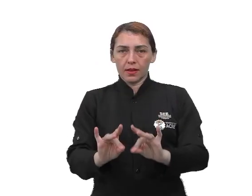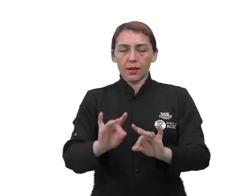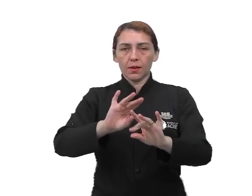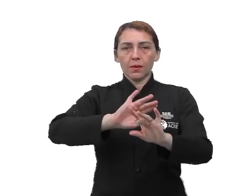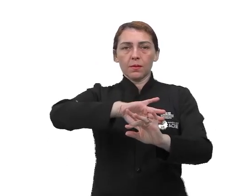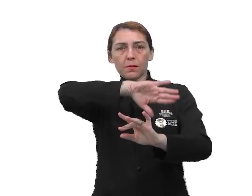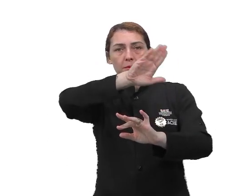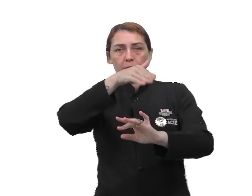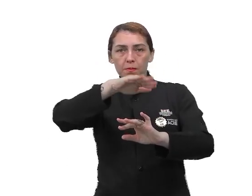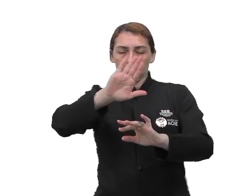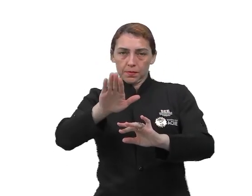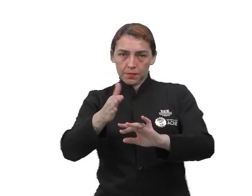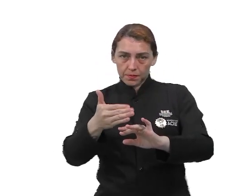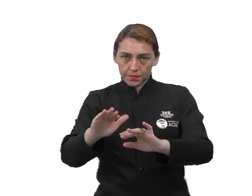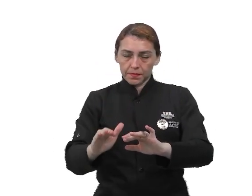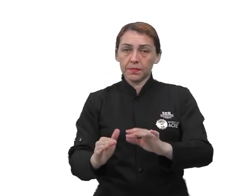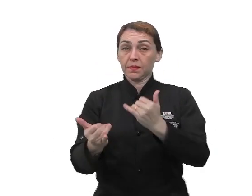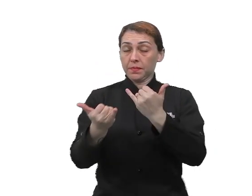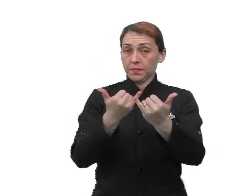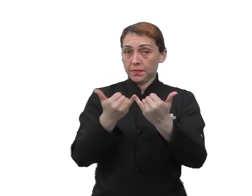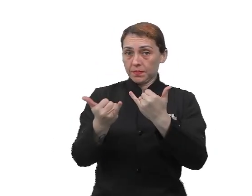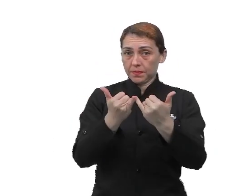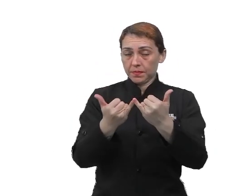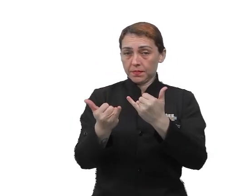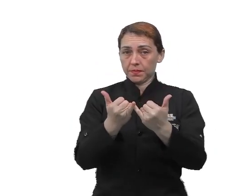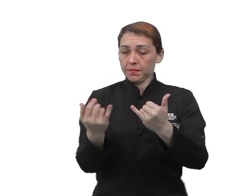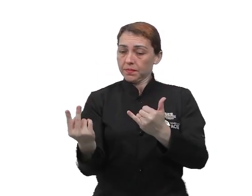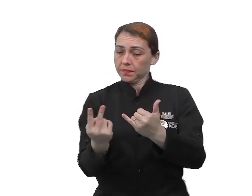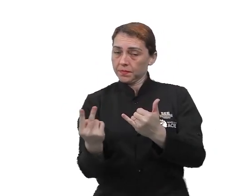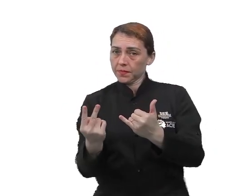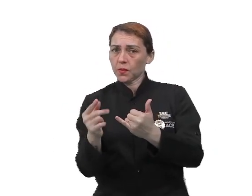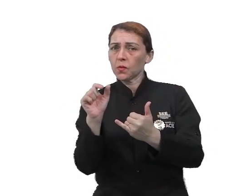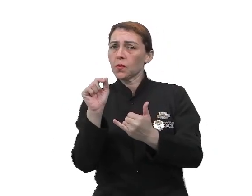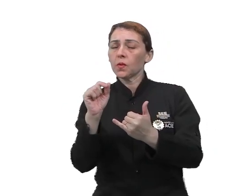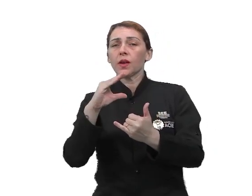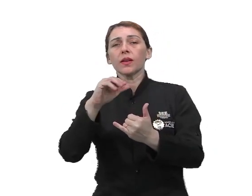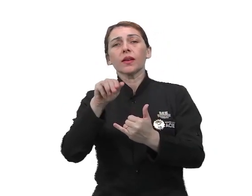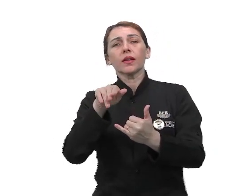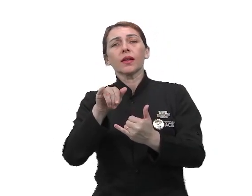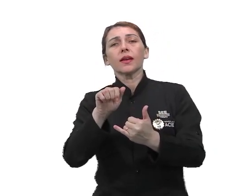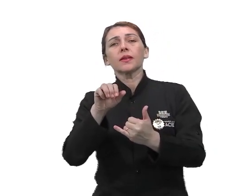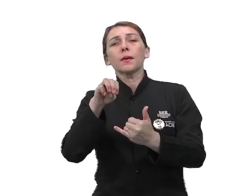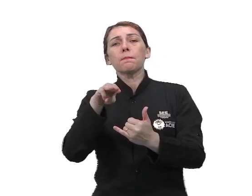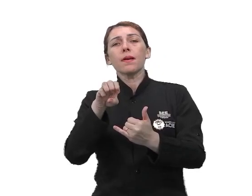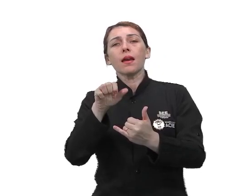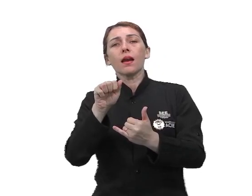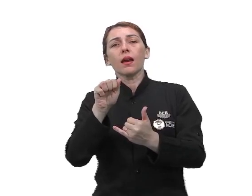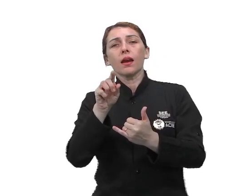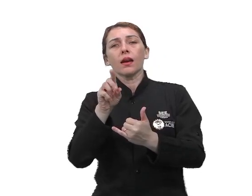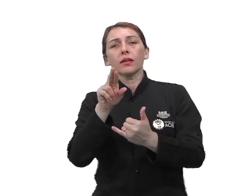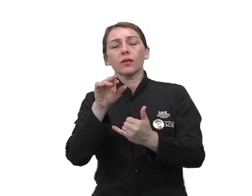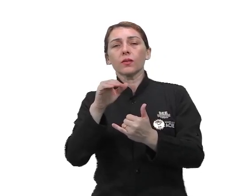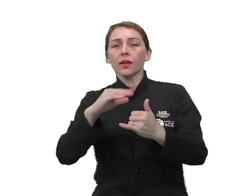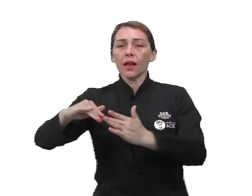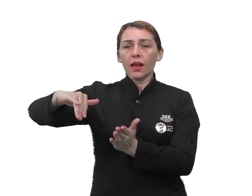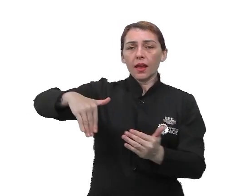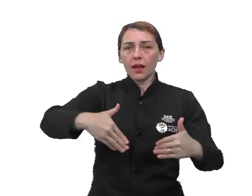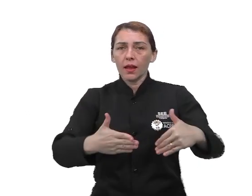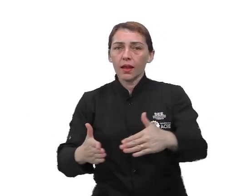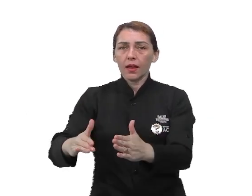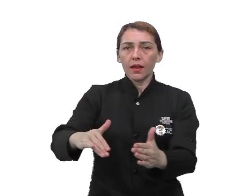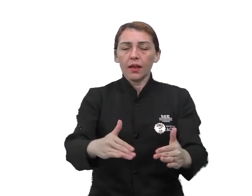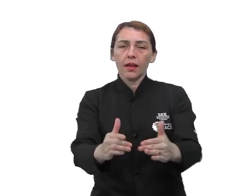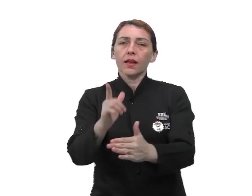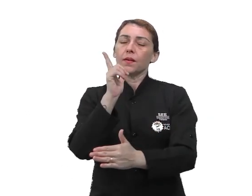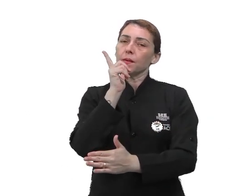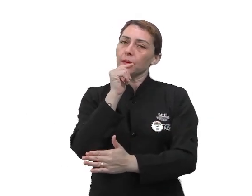sinuosas, harmoniosas e semelhantes entre si. Ok, o que são os canais meândricos? São as curvas dos rios, tá? Então,